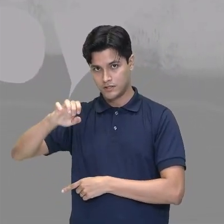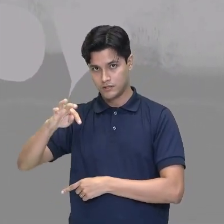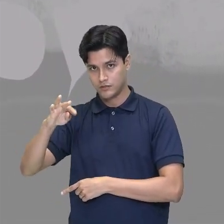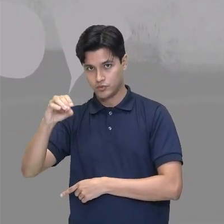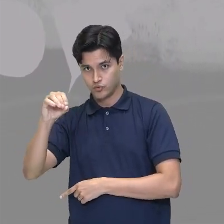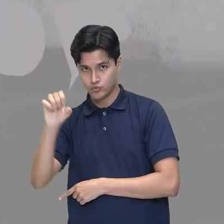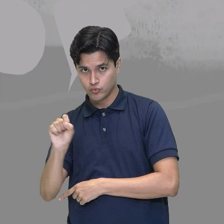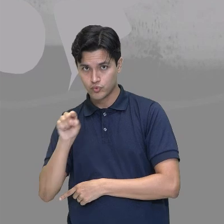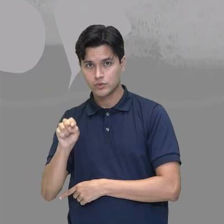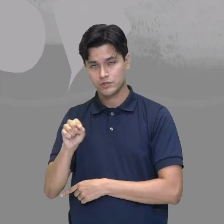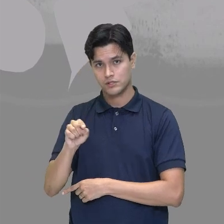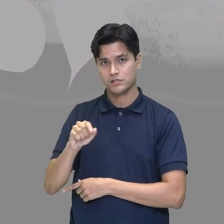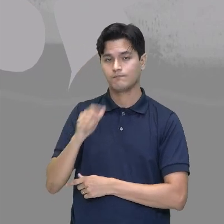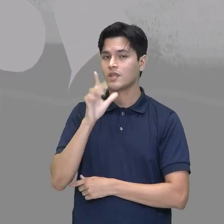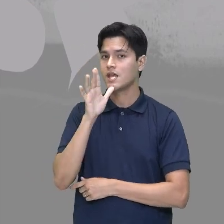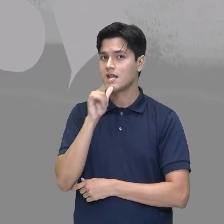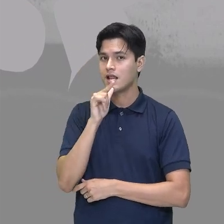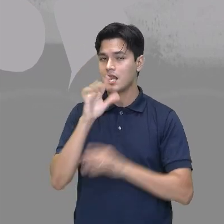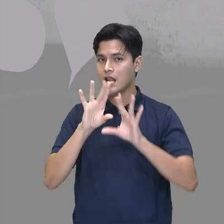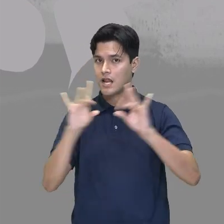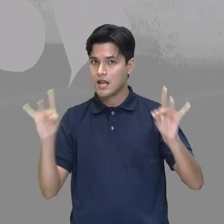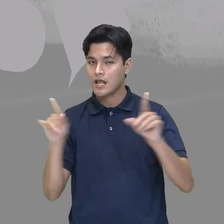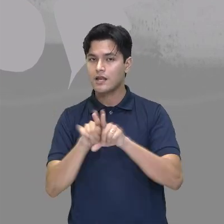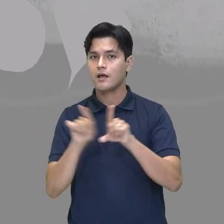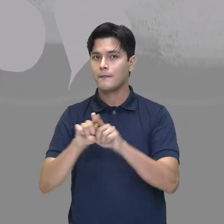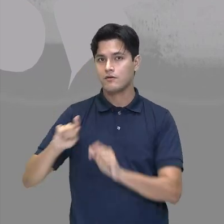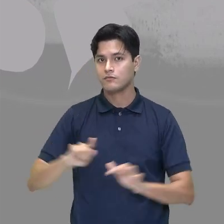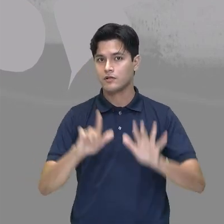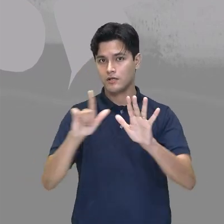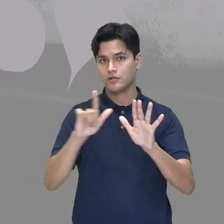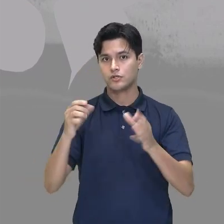constituindo, respectivamente, o petróleo e o gás natural.